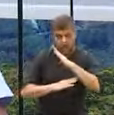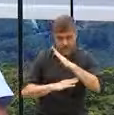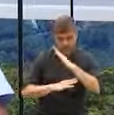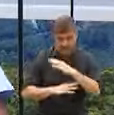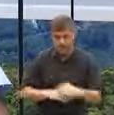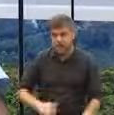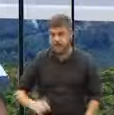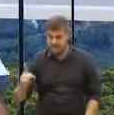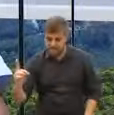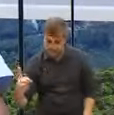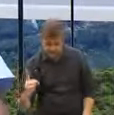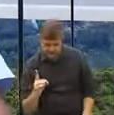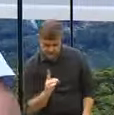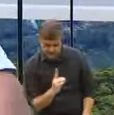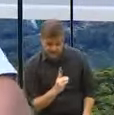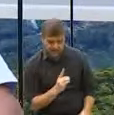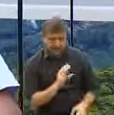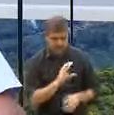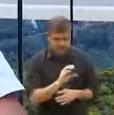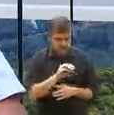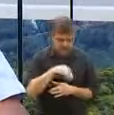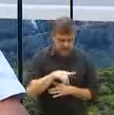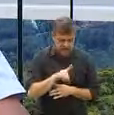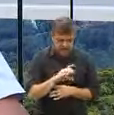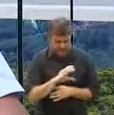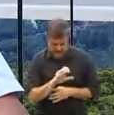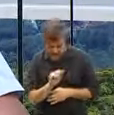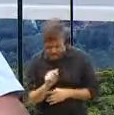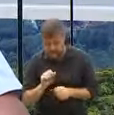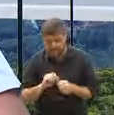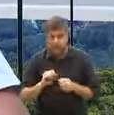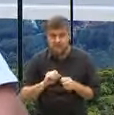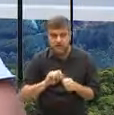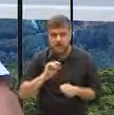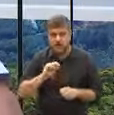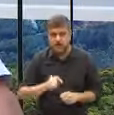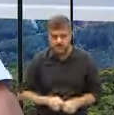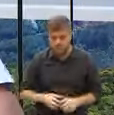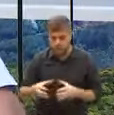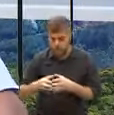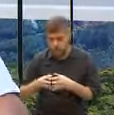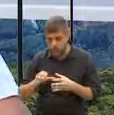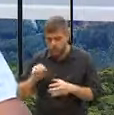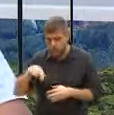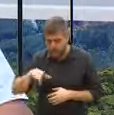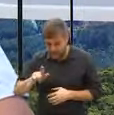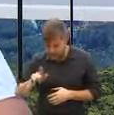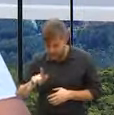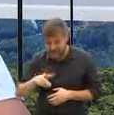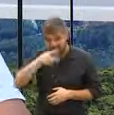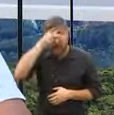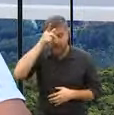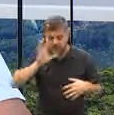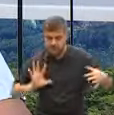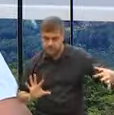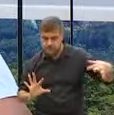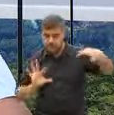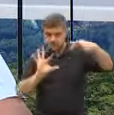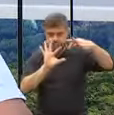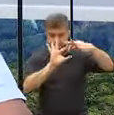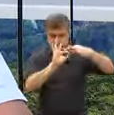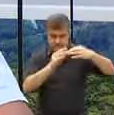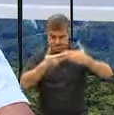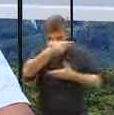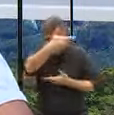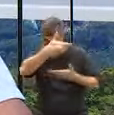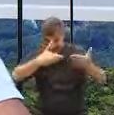do CMDCA. O CMDCA faz a interlocução entre a ONG e o Poder Executivo, onde